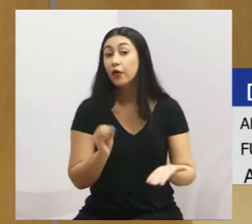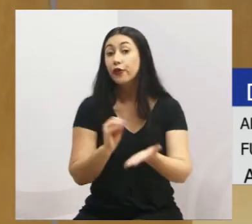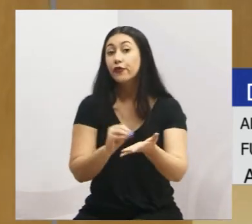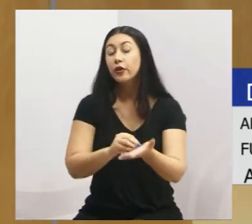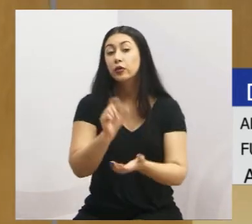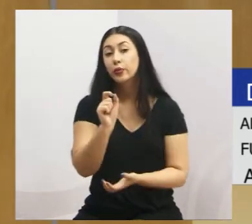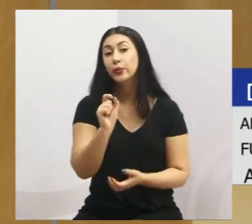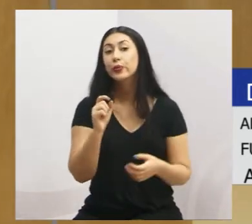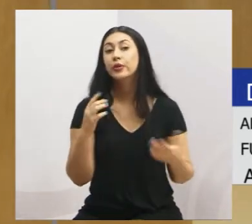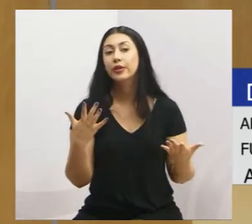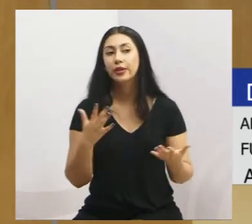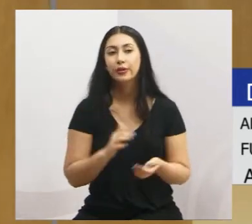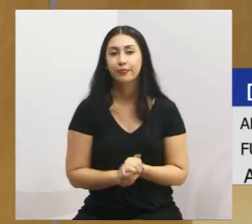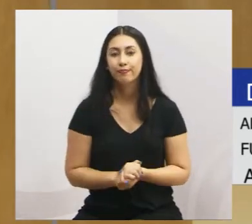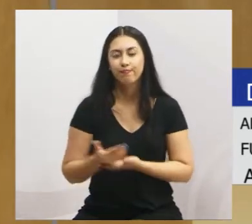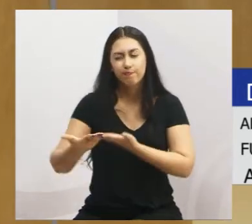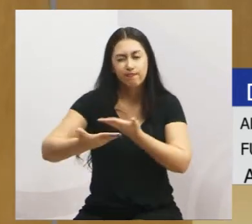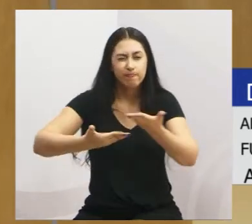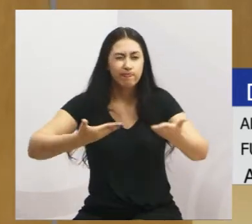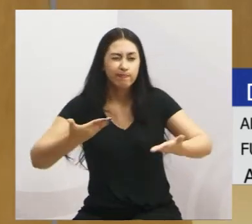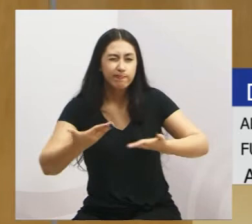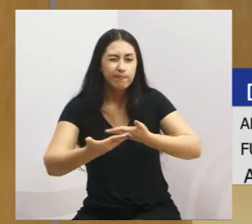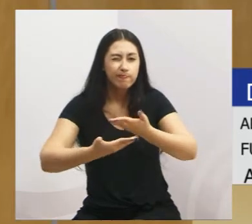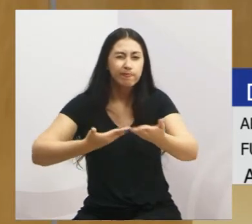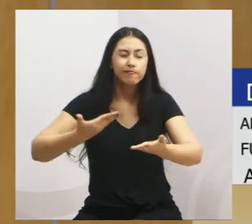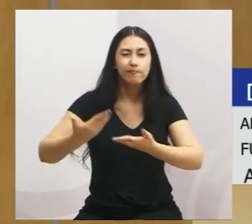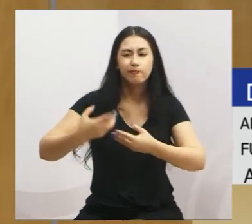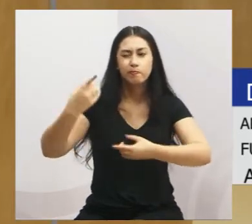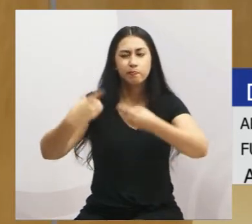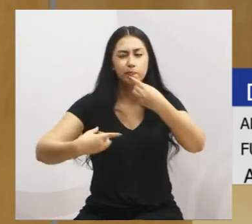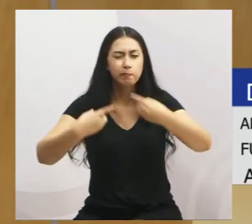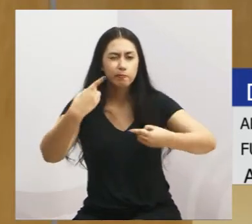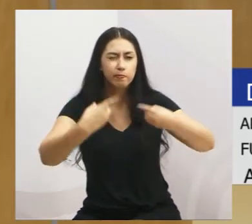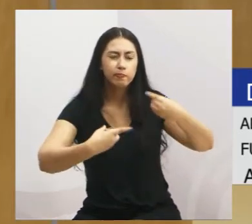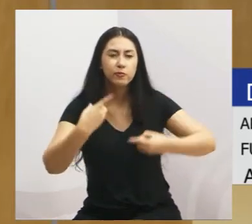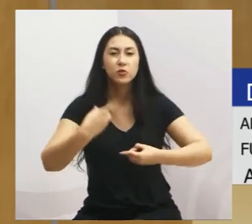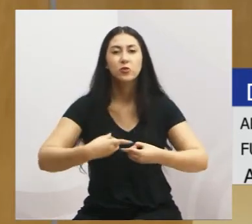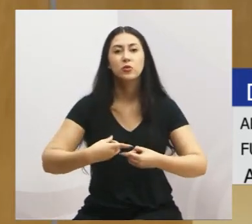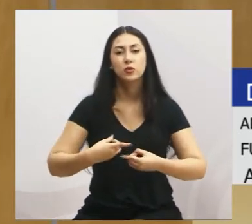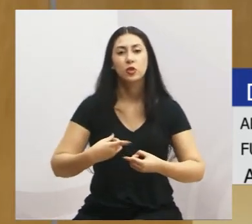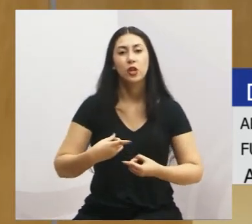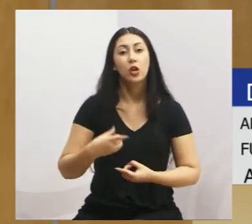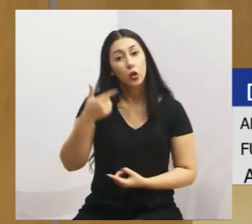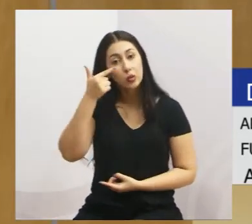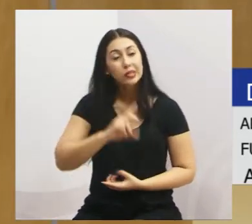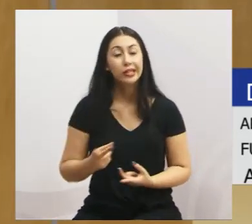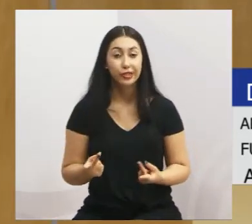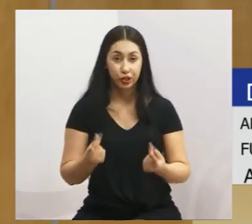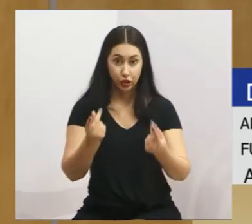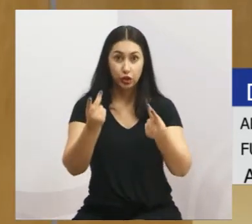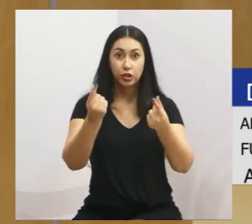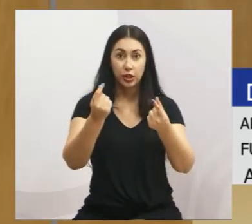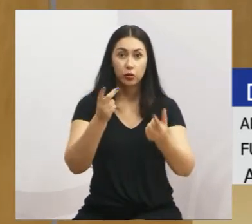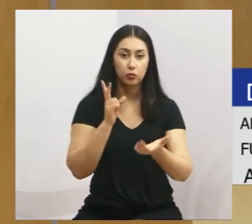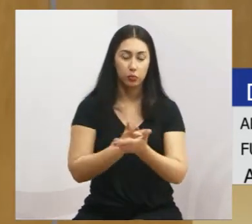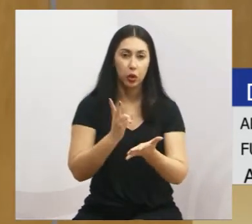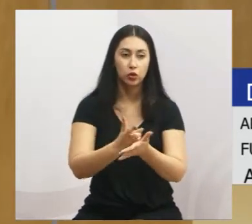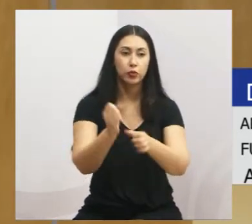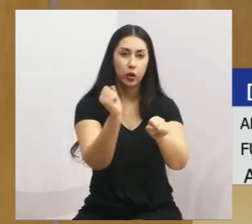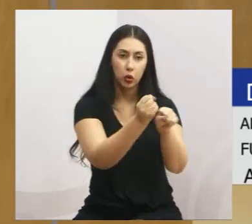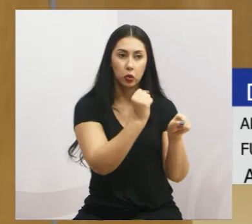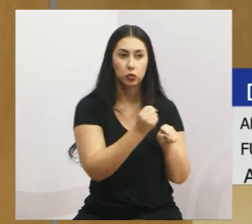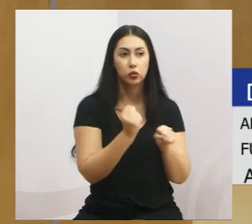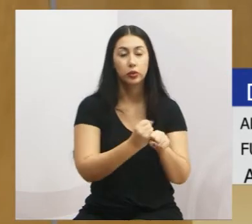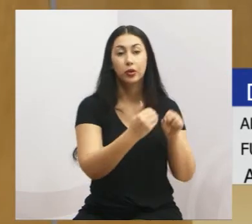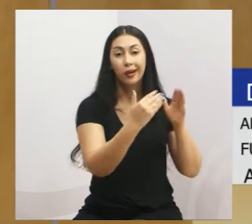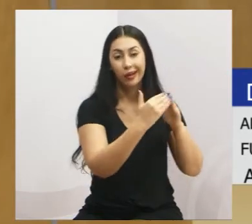falta é essa articulação de políticas na área habitacional para que a gente possa continuar construindo